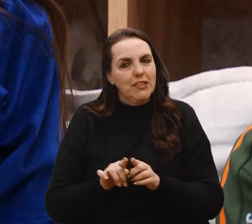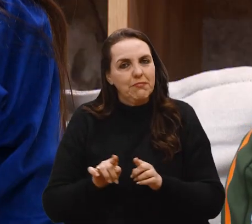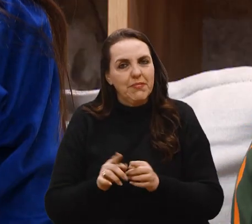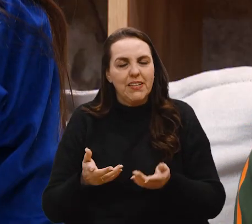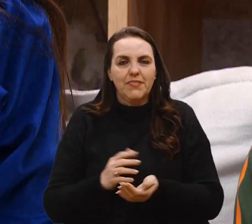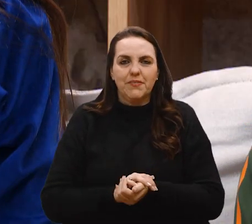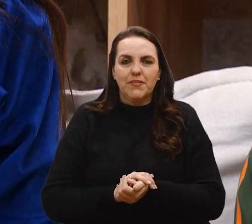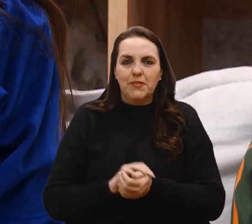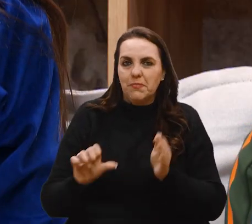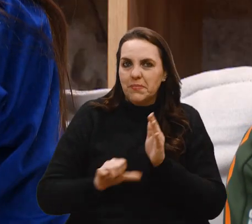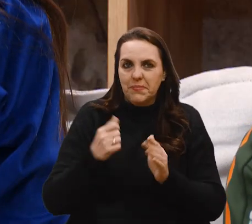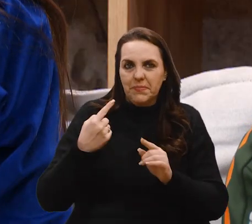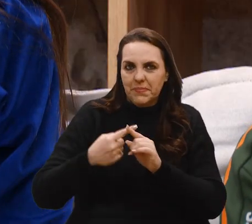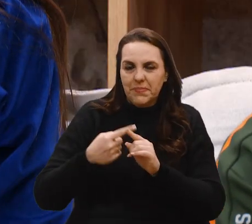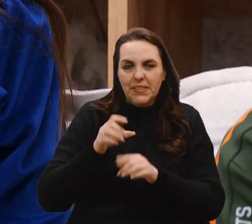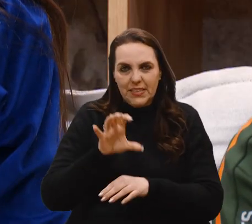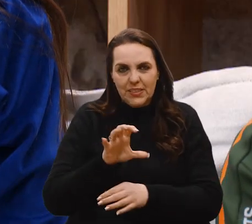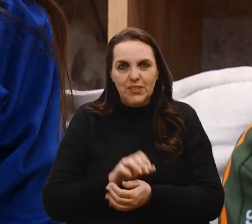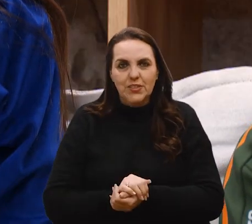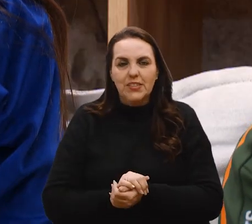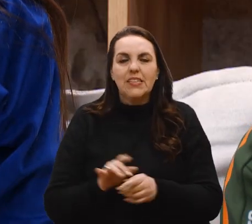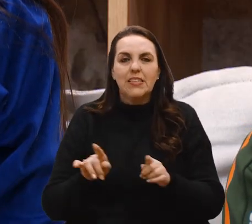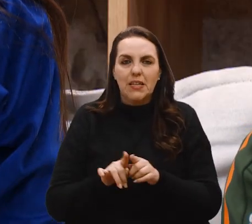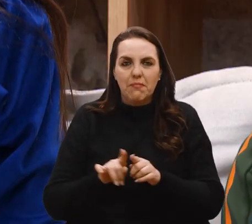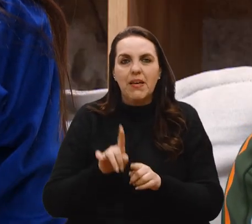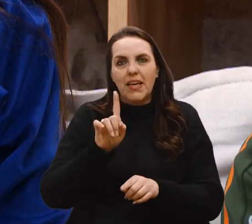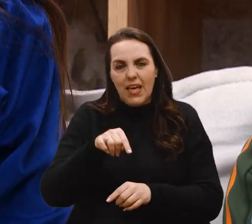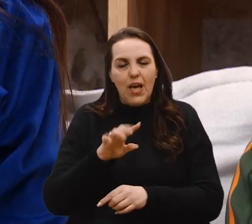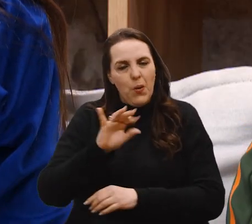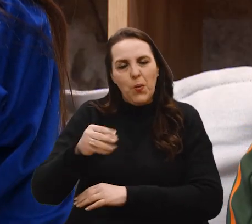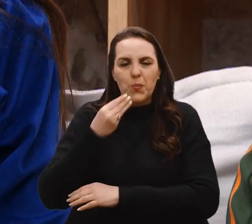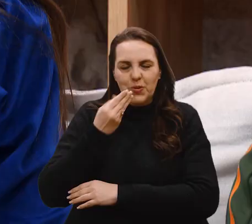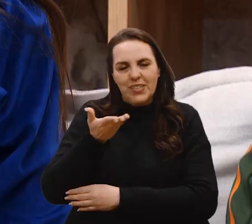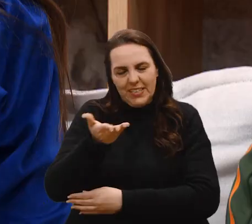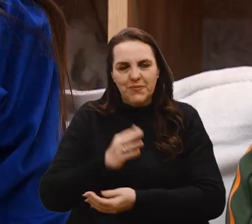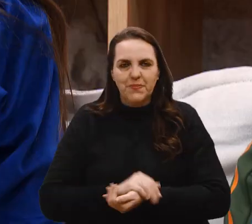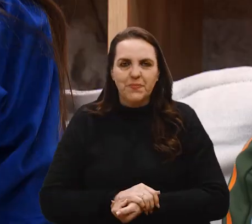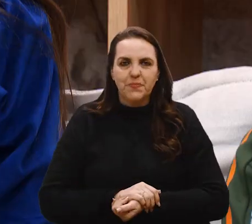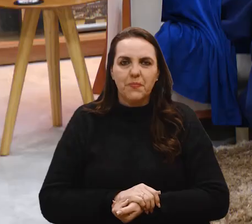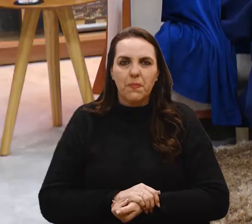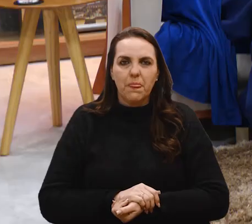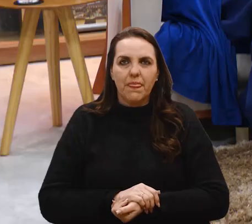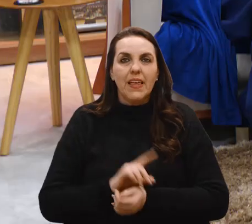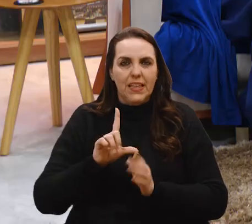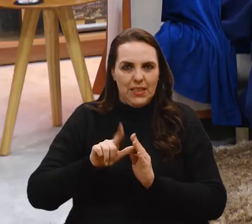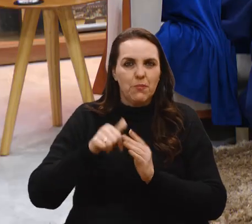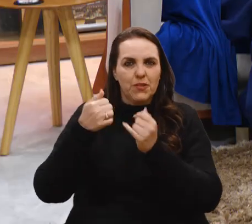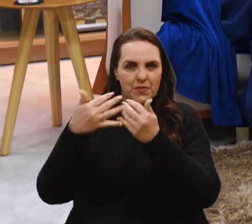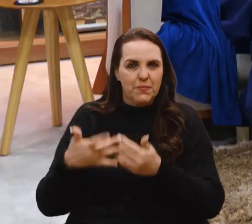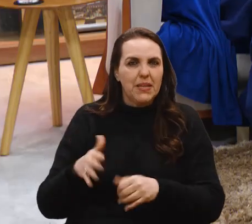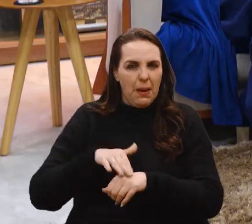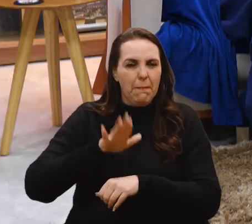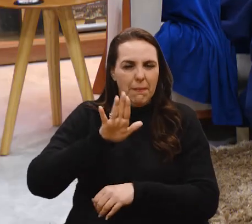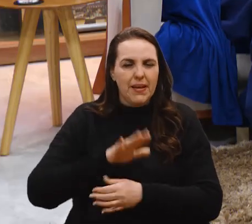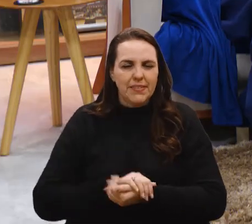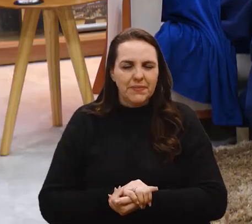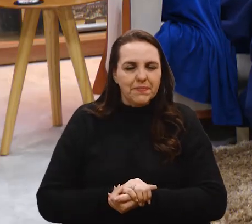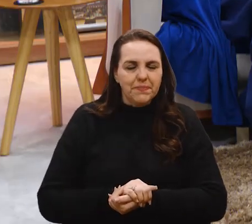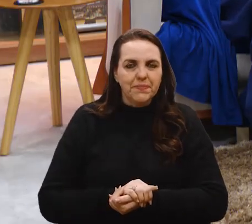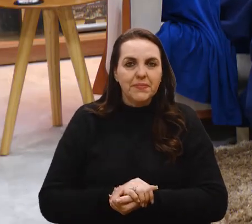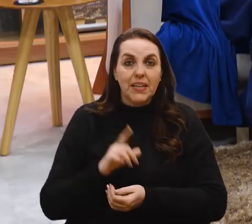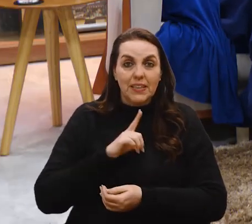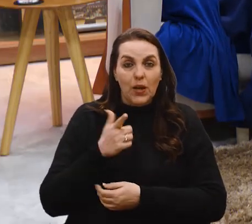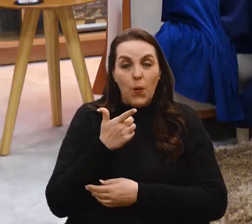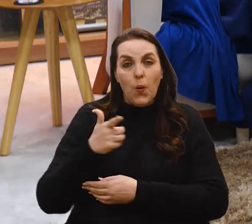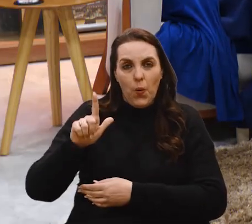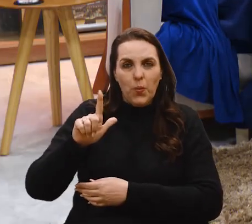sendo pioneiro nisso, então pra mim também é ótimo poder estar tendo essa oportunidade. Espera que depois vai explicar mais, porque agora tem uma outra